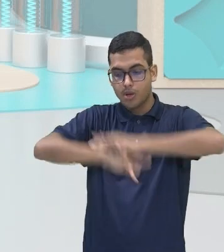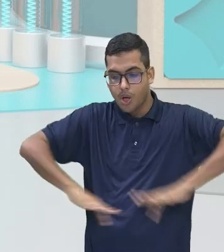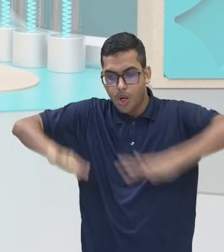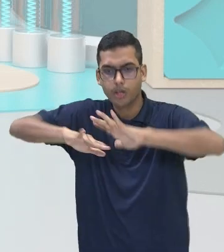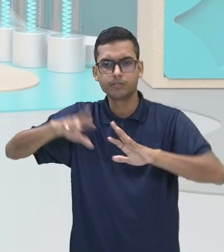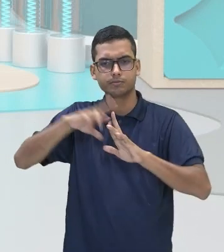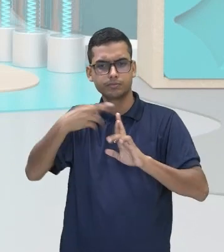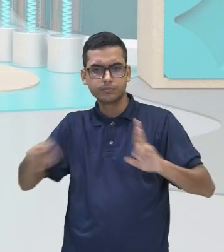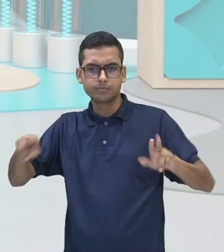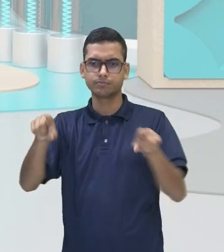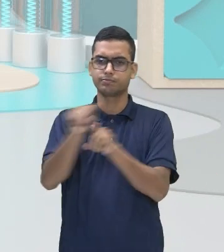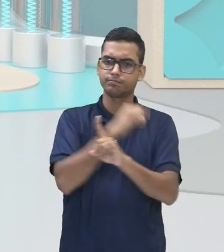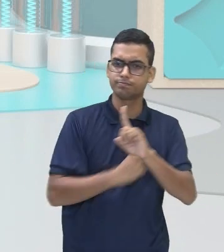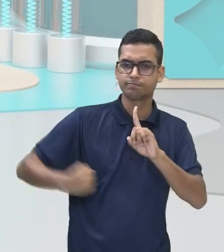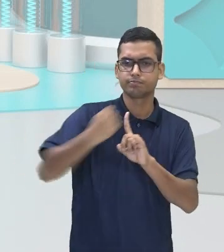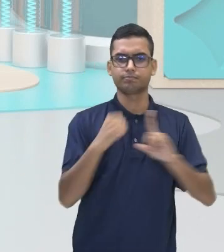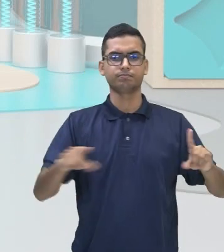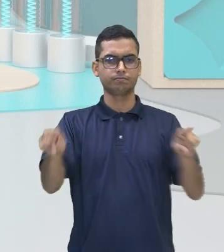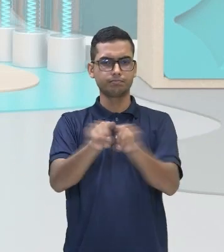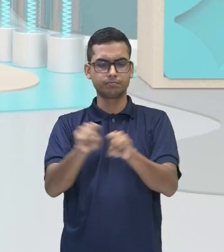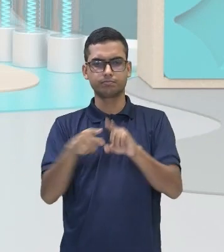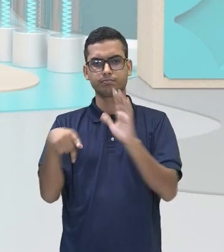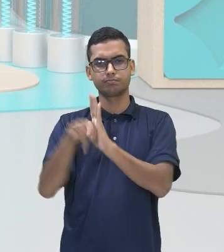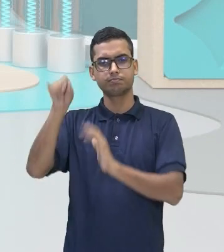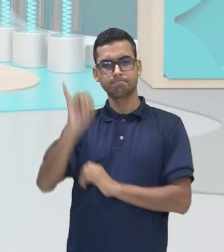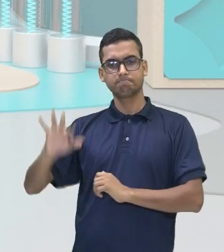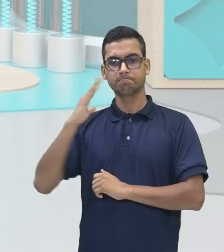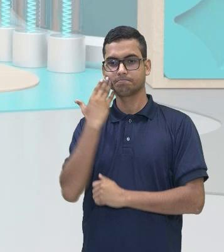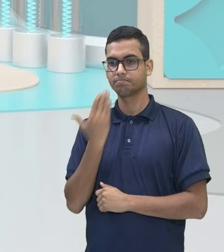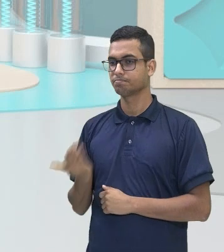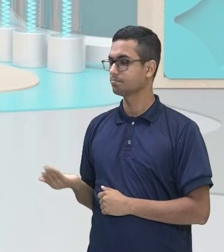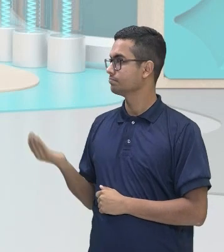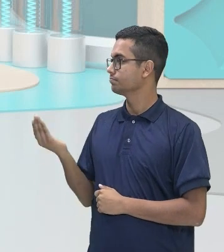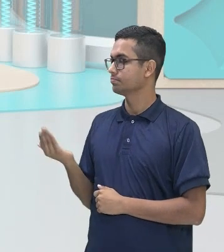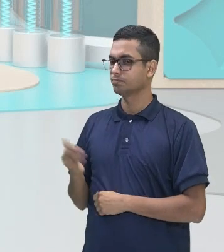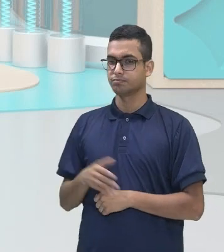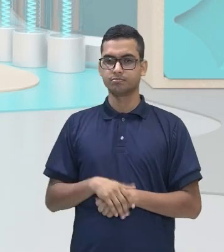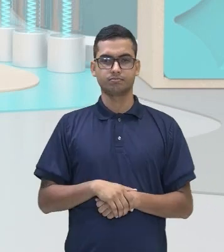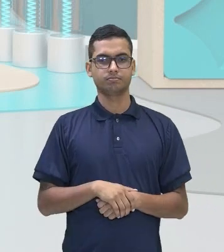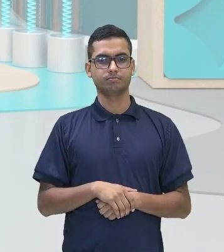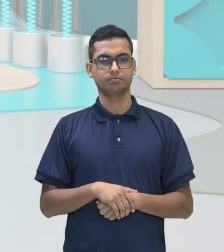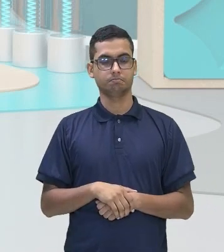mais sobre essas pinturas nesta imagem que aparece para vocês. Olha só,